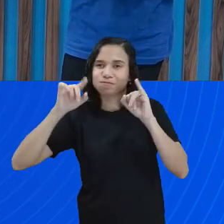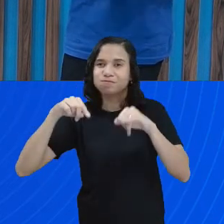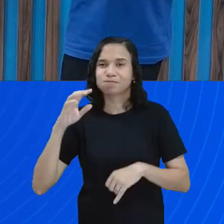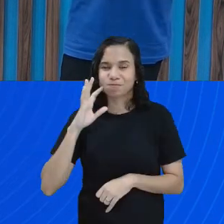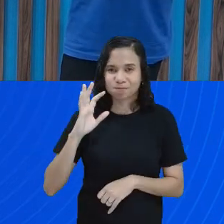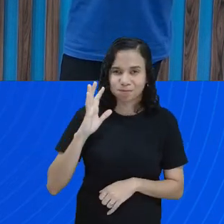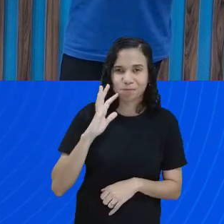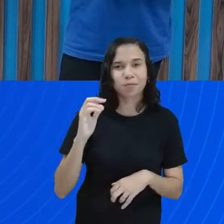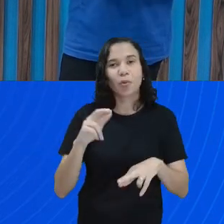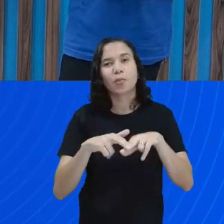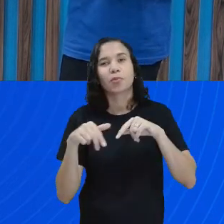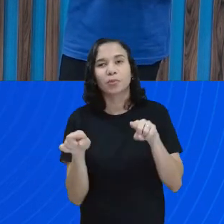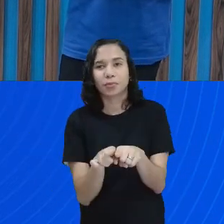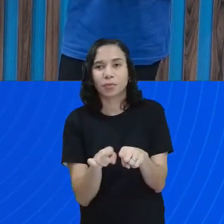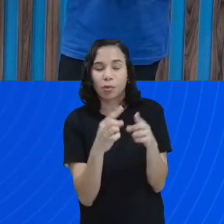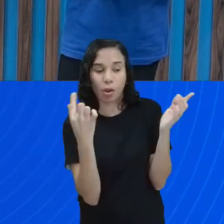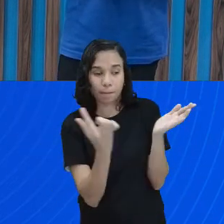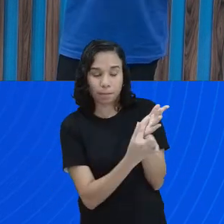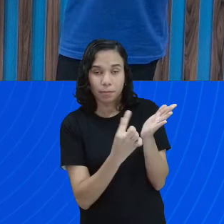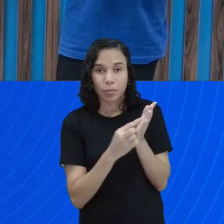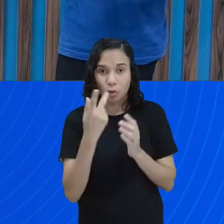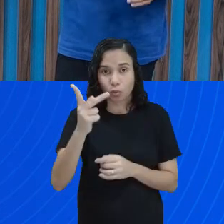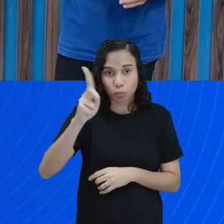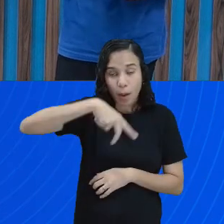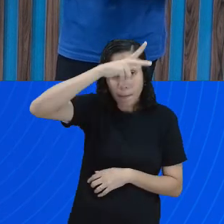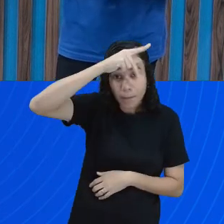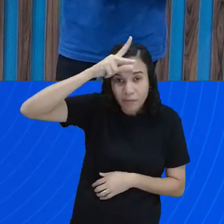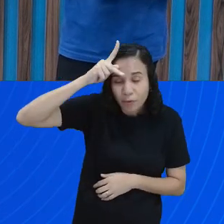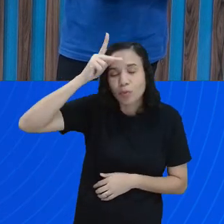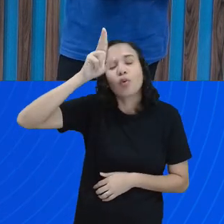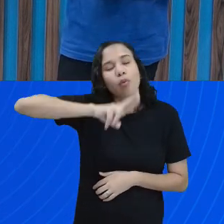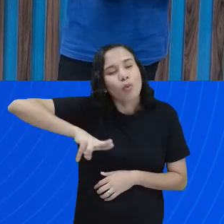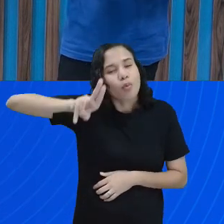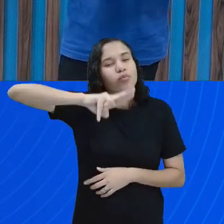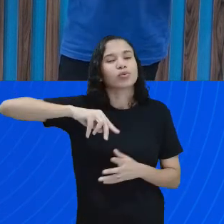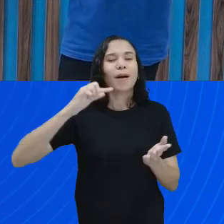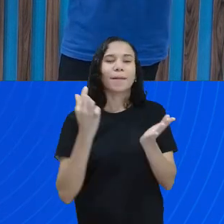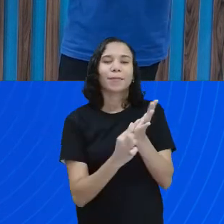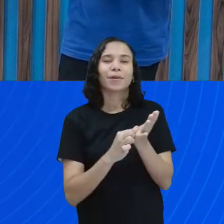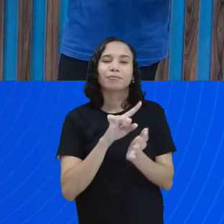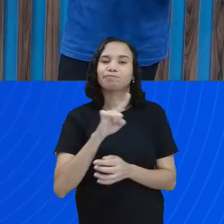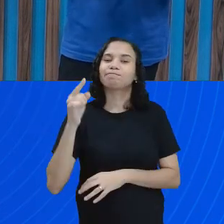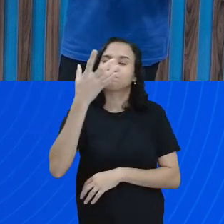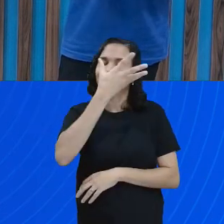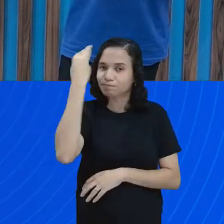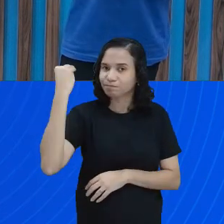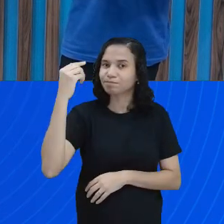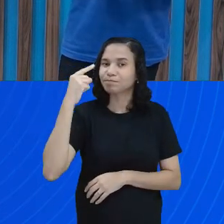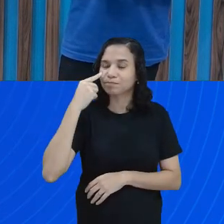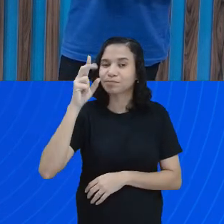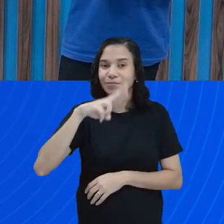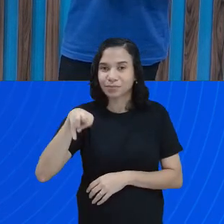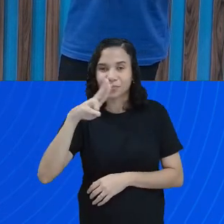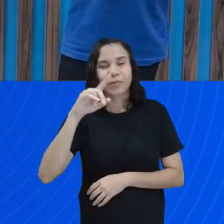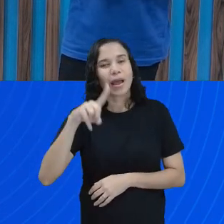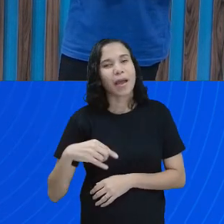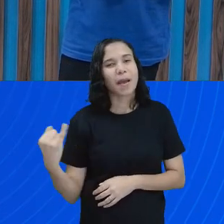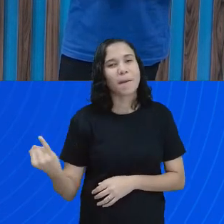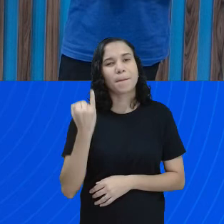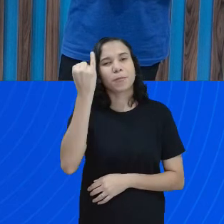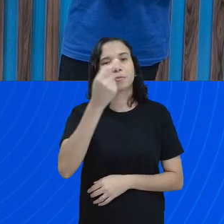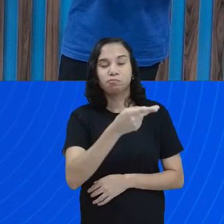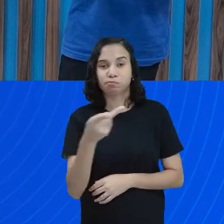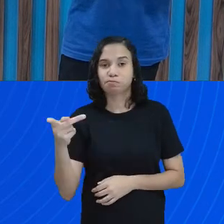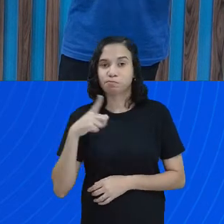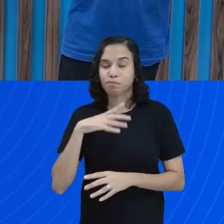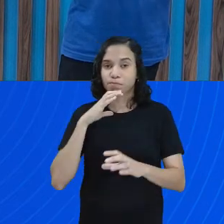massa. E o aplicativo, você que é da rede, baixa esse aplicativo, não esquece não, eu já falei isso no início da aula, baixa ele porque é importante para que